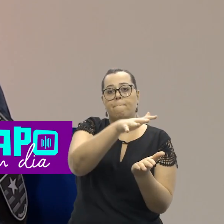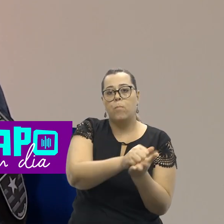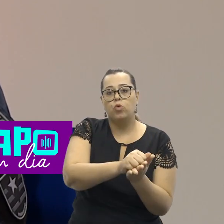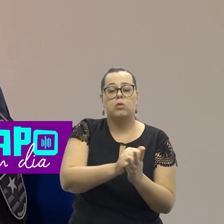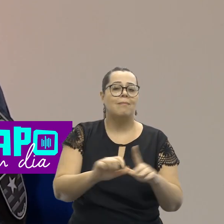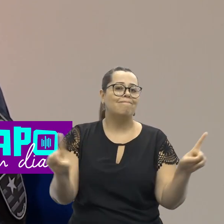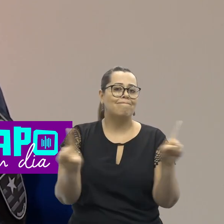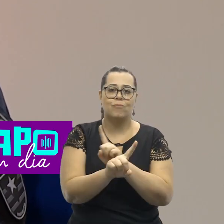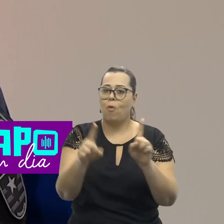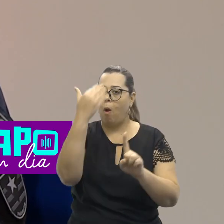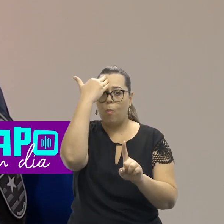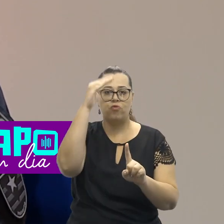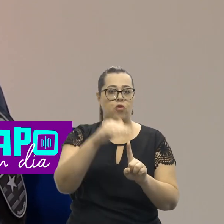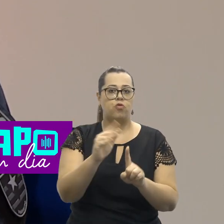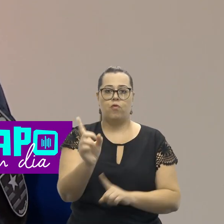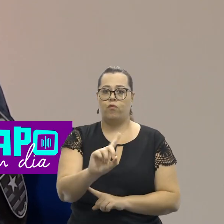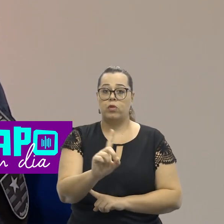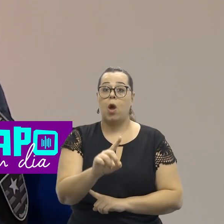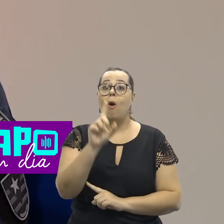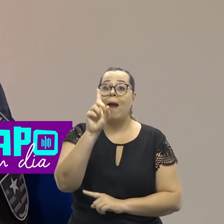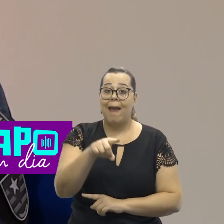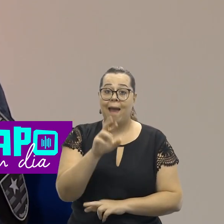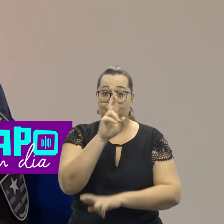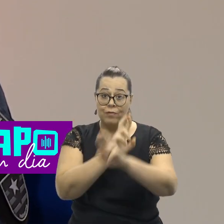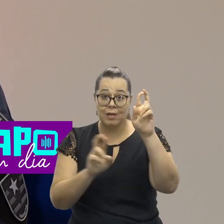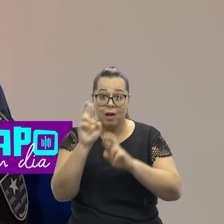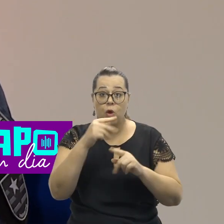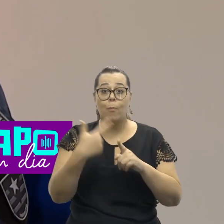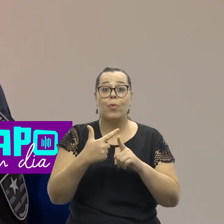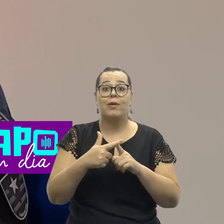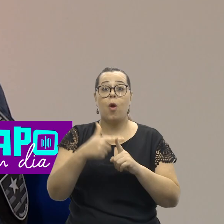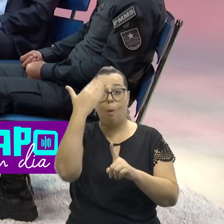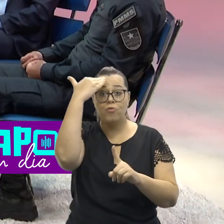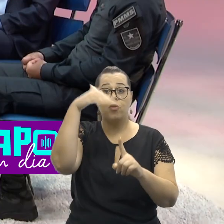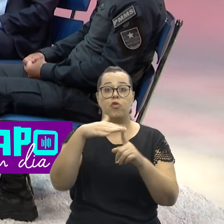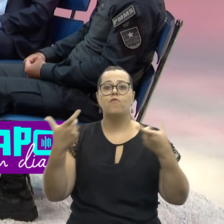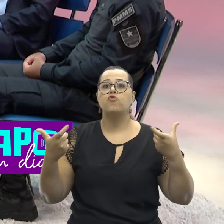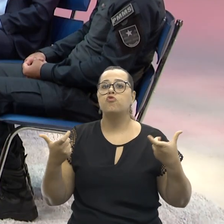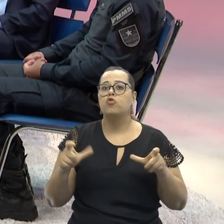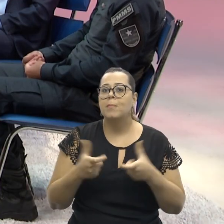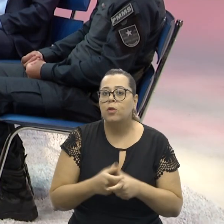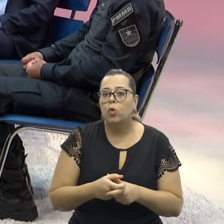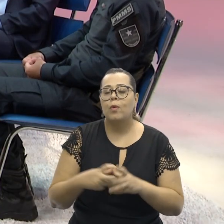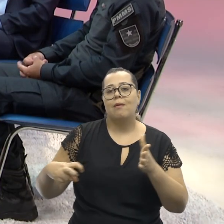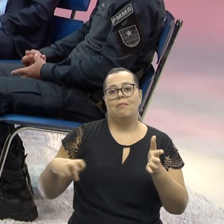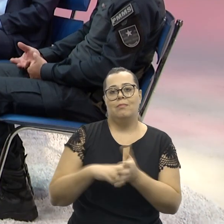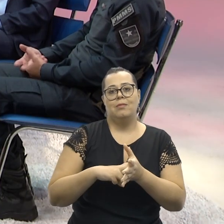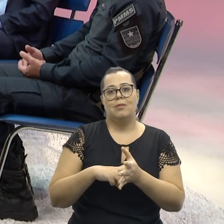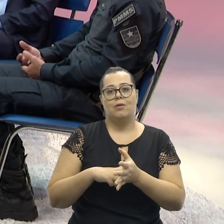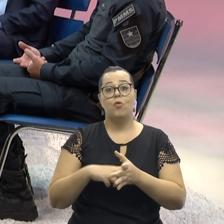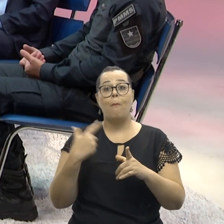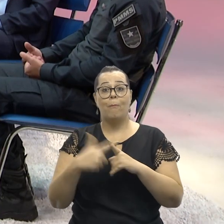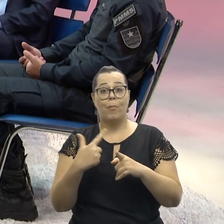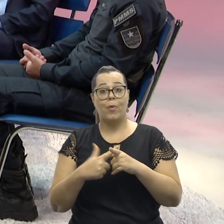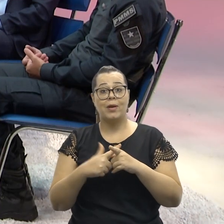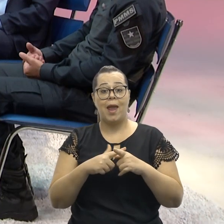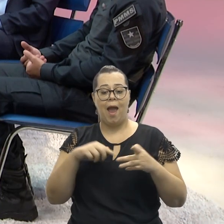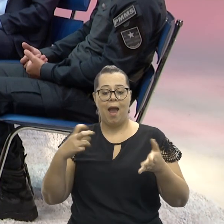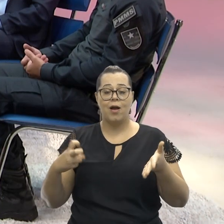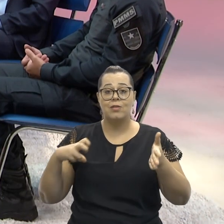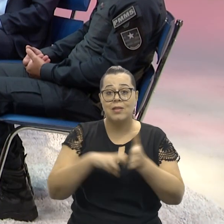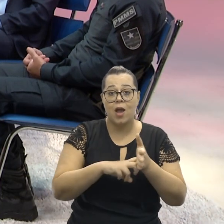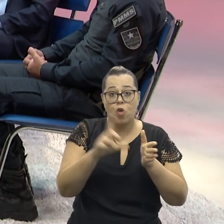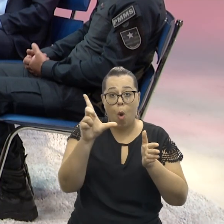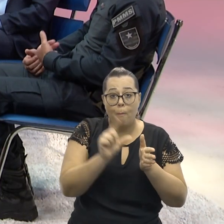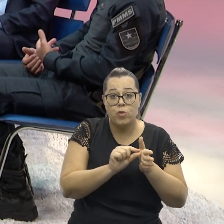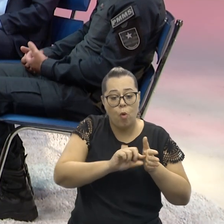viés. O viés da fiscalização é a redução de acidentes, porque a redução de acidentes ela gera um efeito em cadeia do